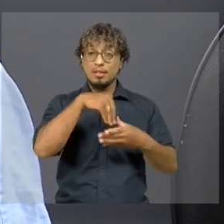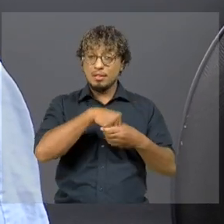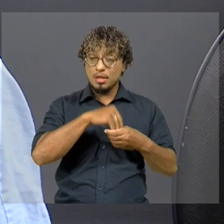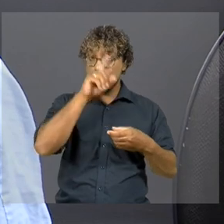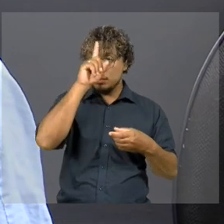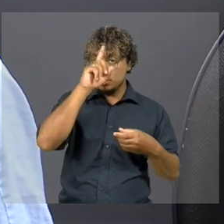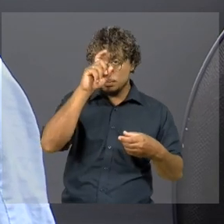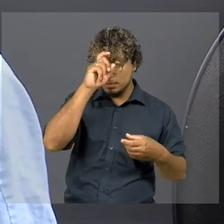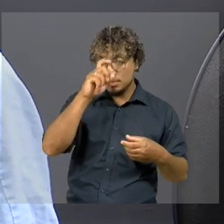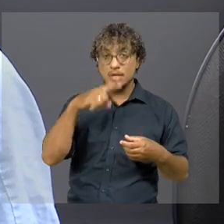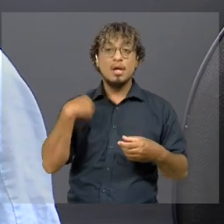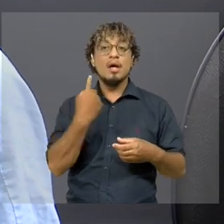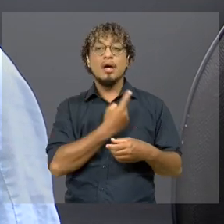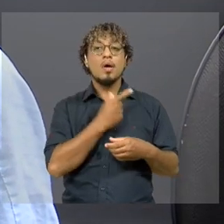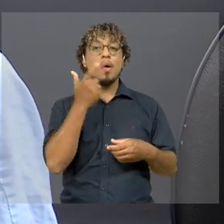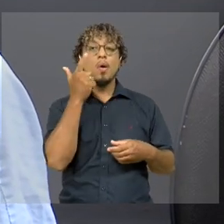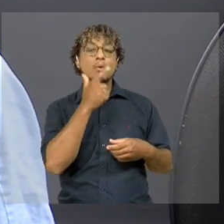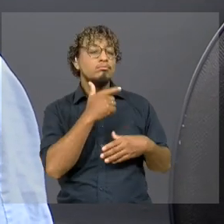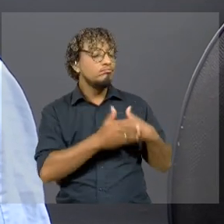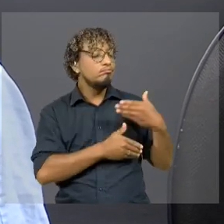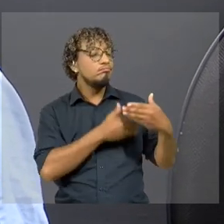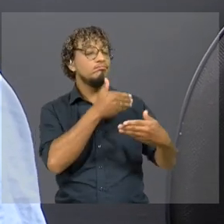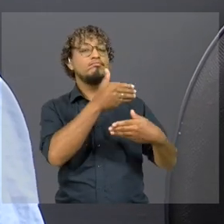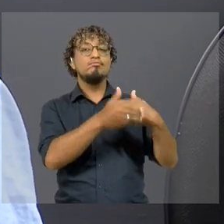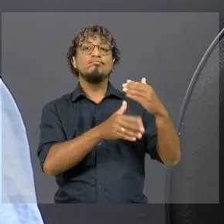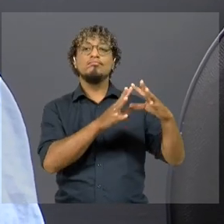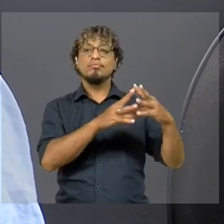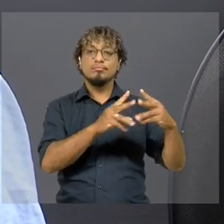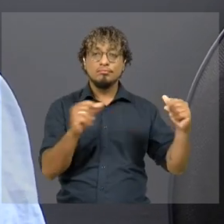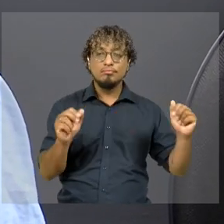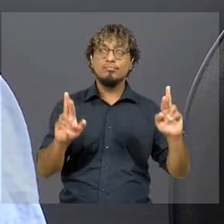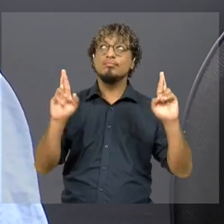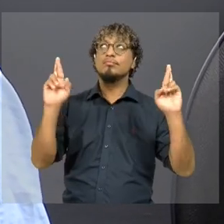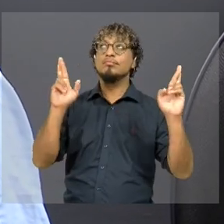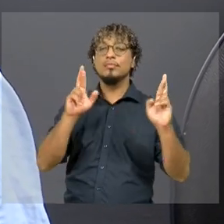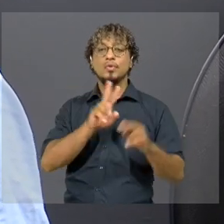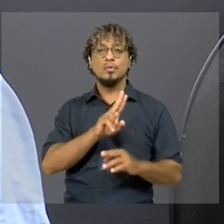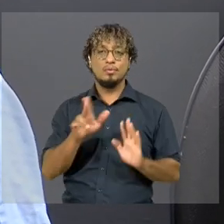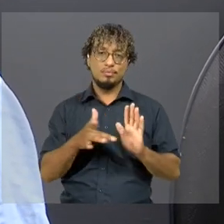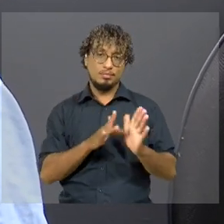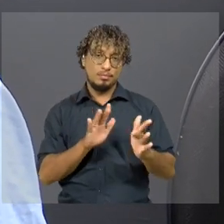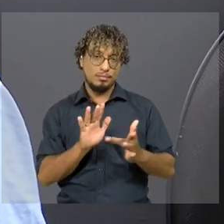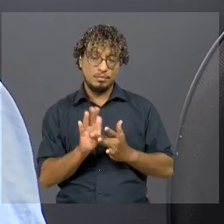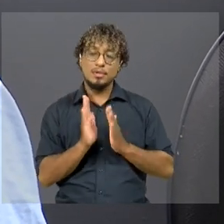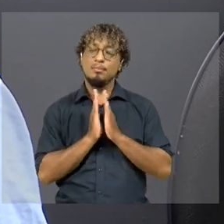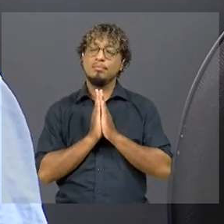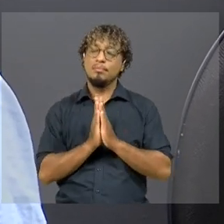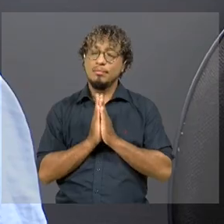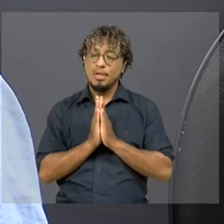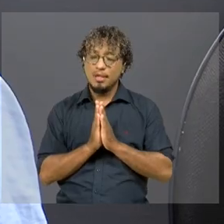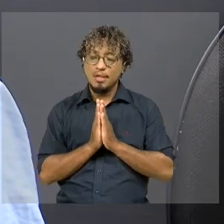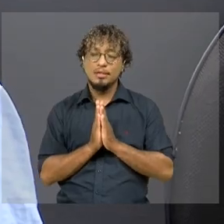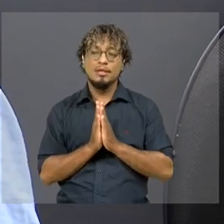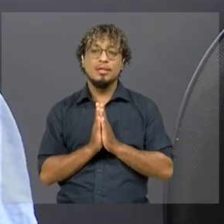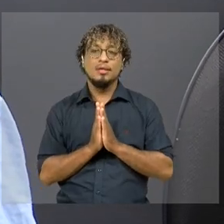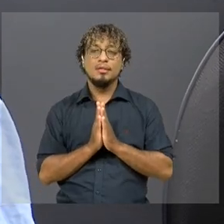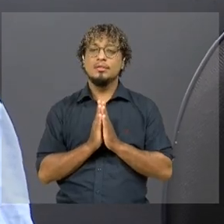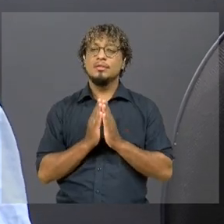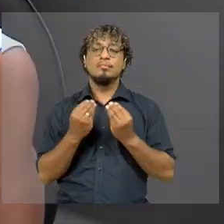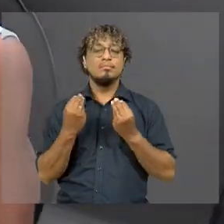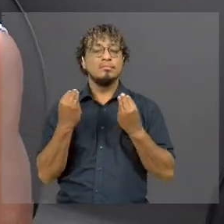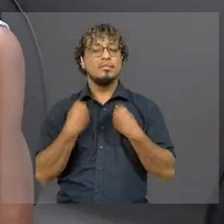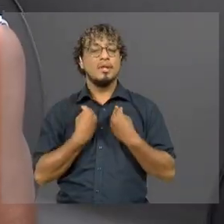a gente se recuperando. Em nome de Jesus, eu peço muita